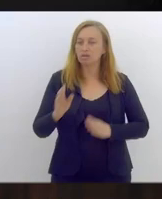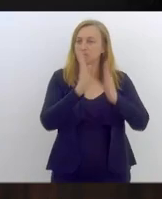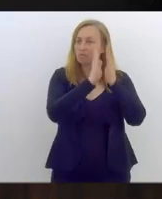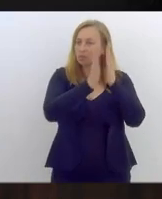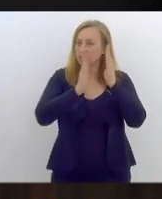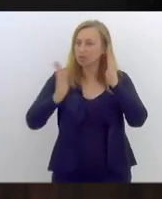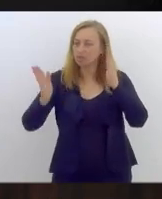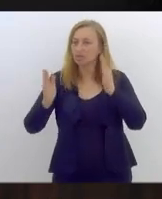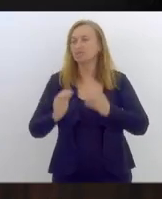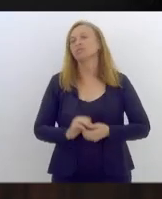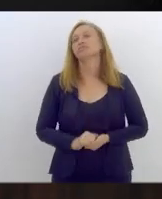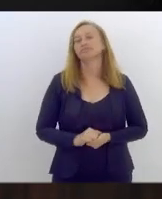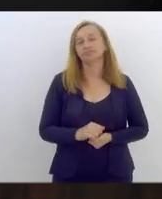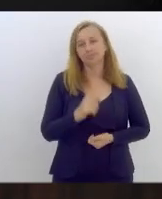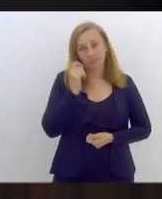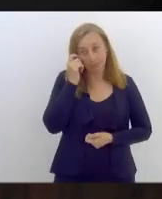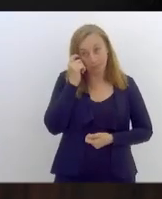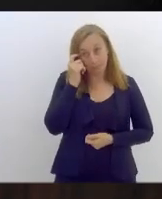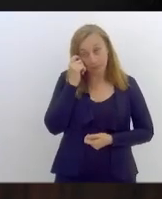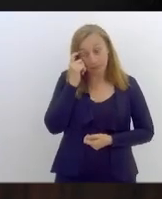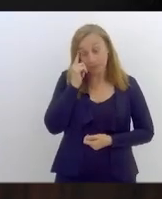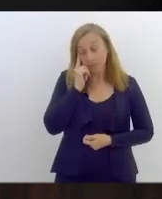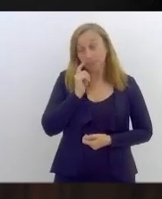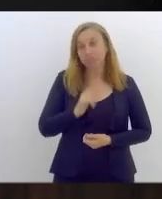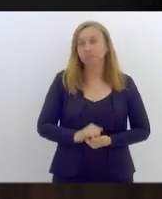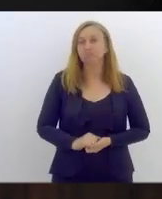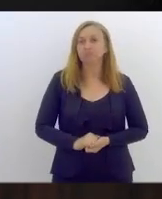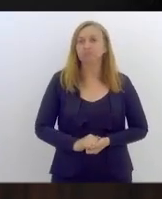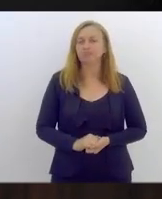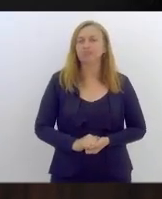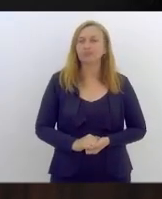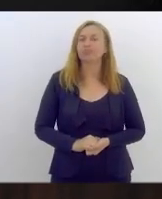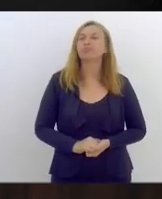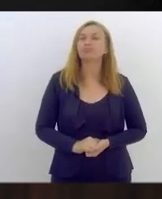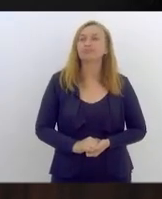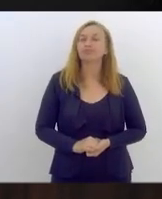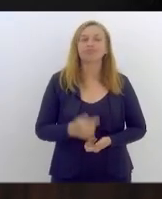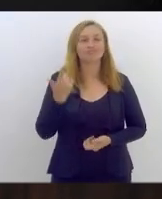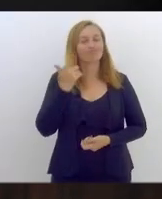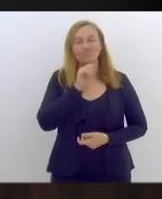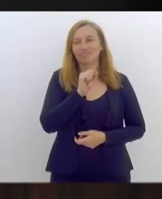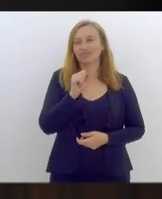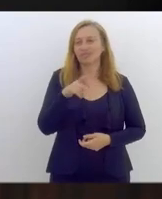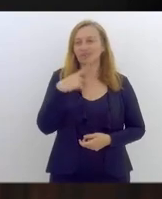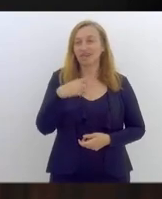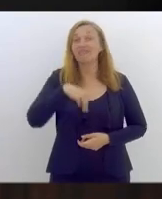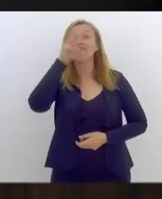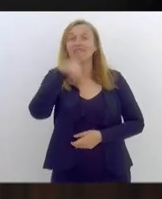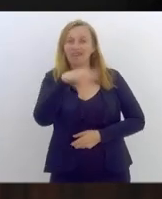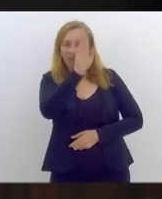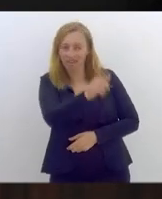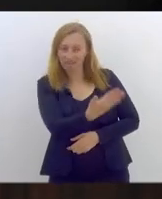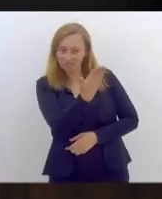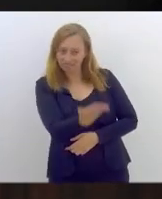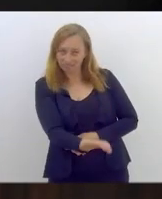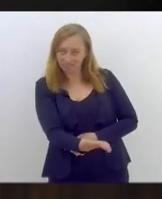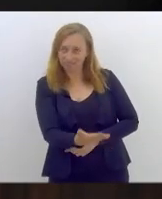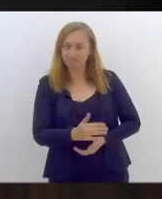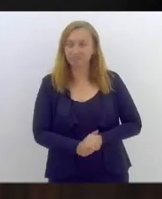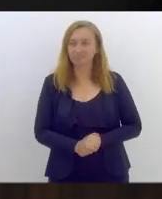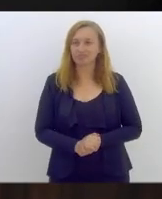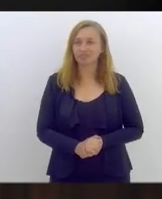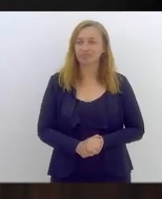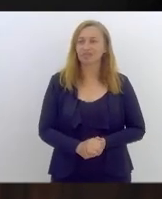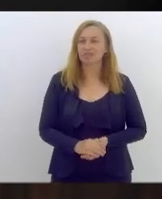bibliotecas municipais por todo o Brasil. Ainda assim, não conseguimos dizer quem é Muniz Sodré. Membro